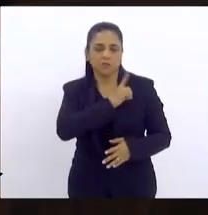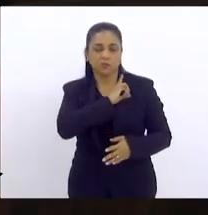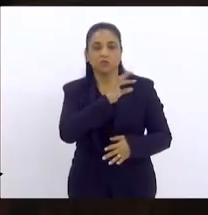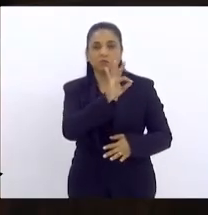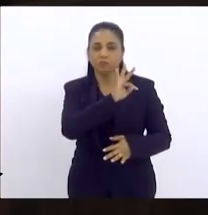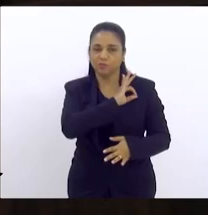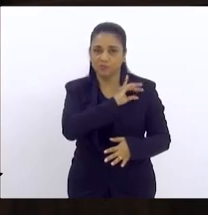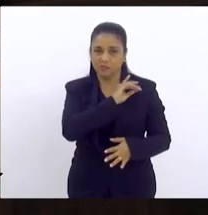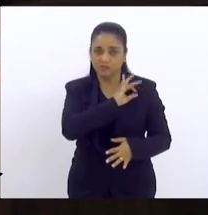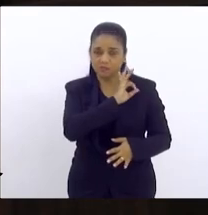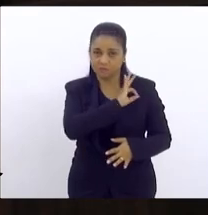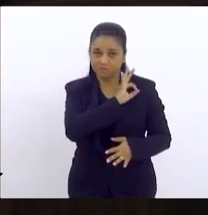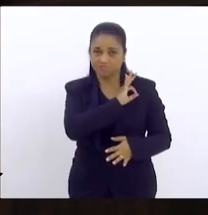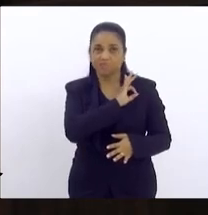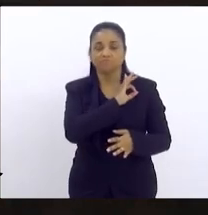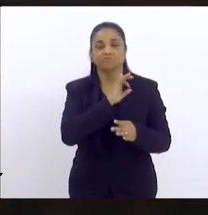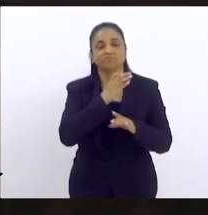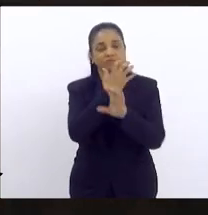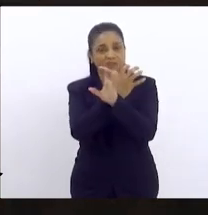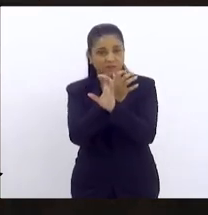da Polícia Civil Obrigado pela sua participação exposição